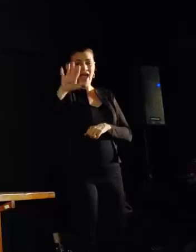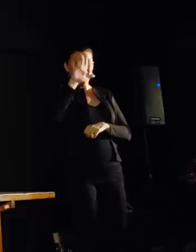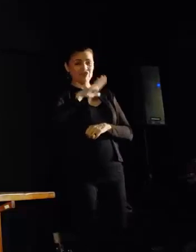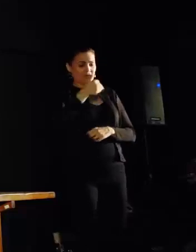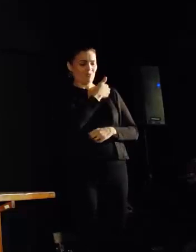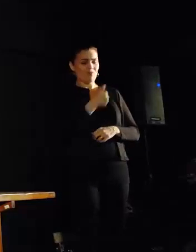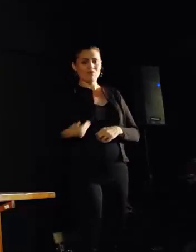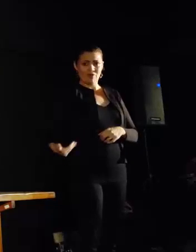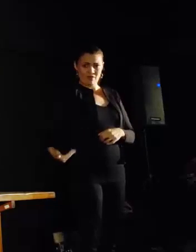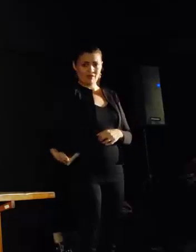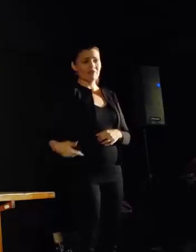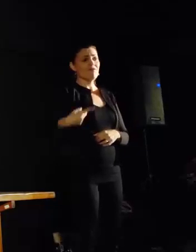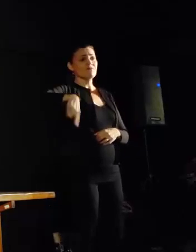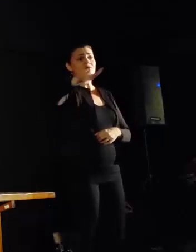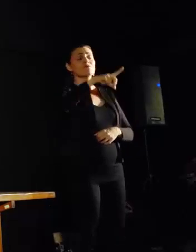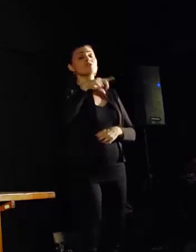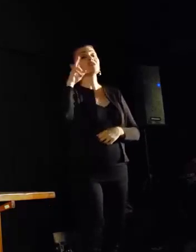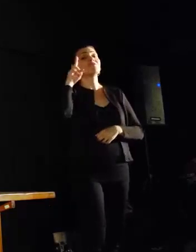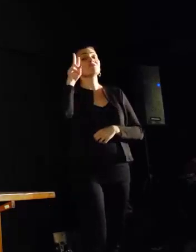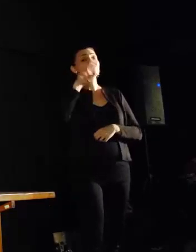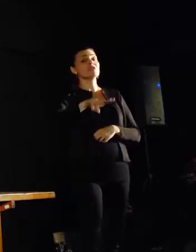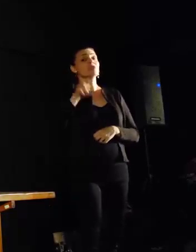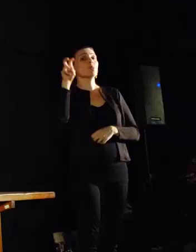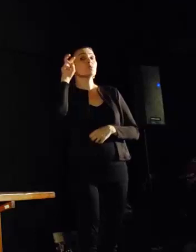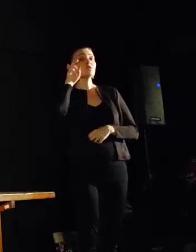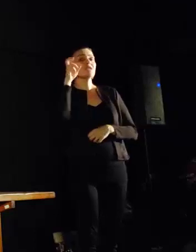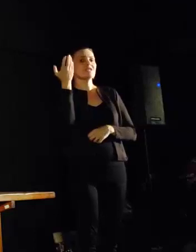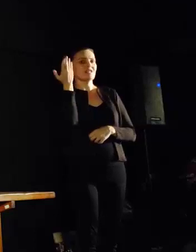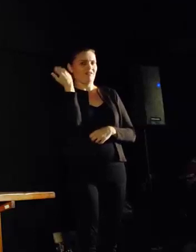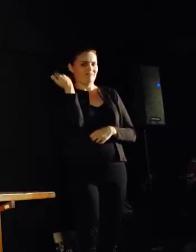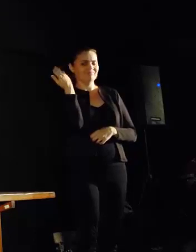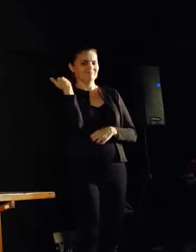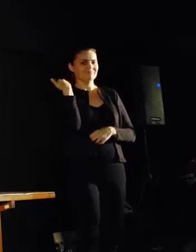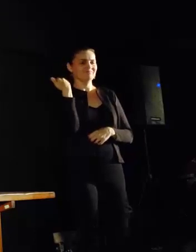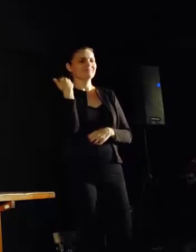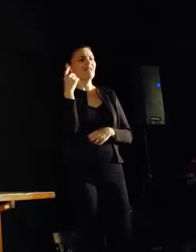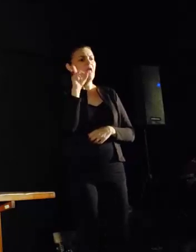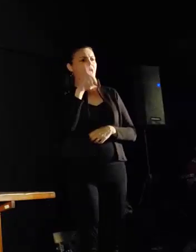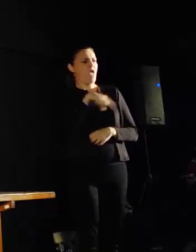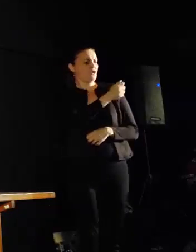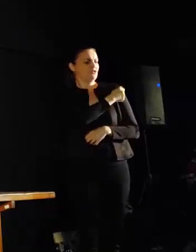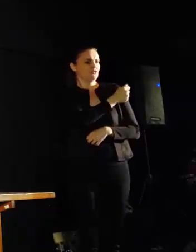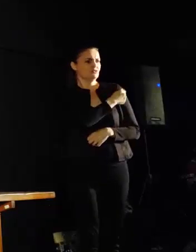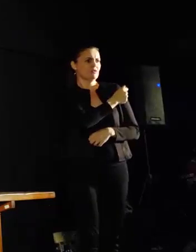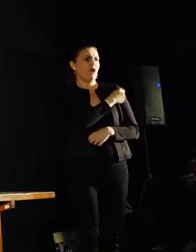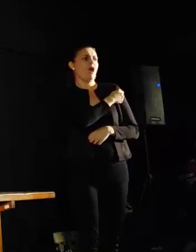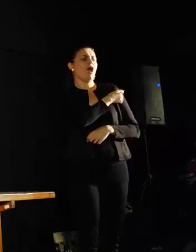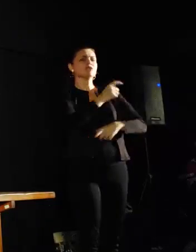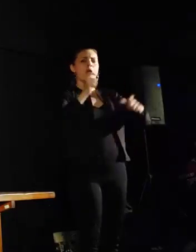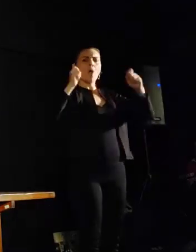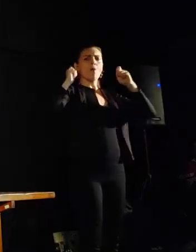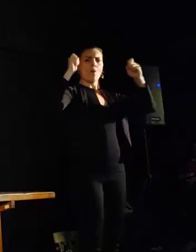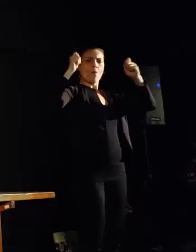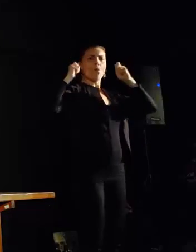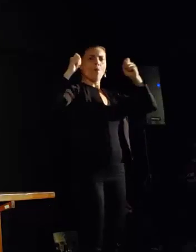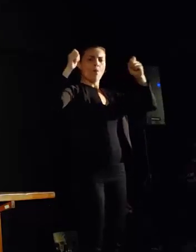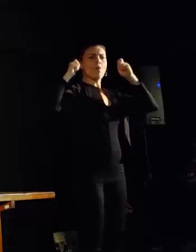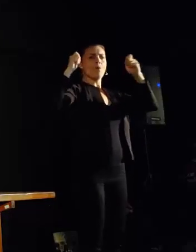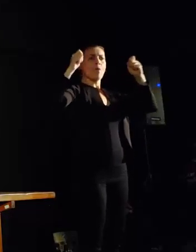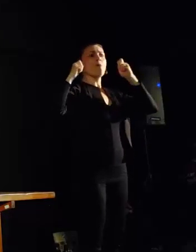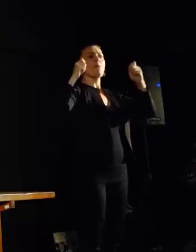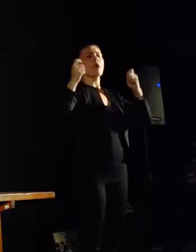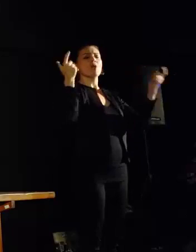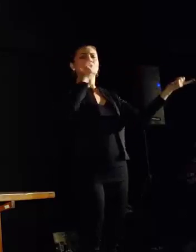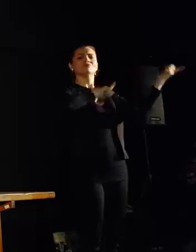viram quinta-feira, ou seja, estudantes que estavam fazendo manifestações por condições